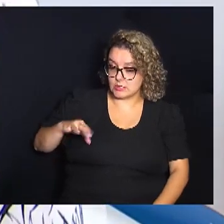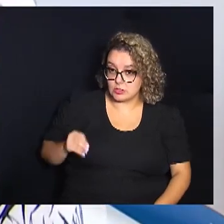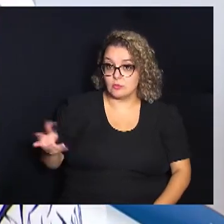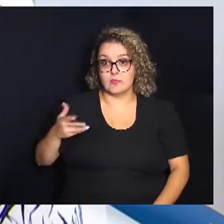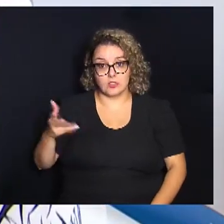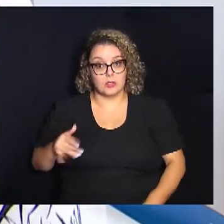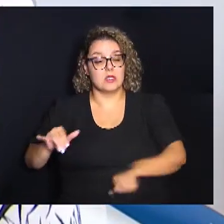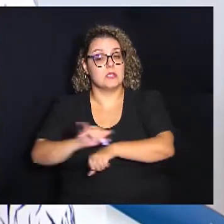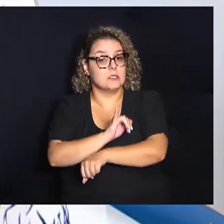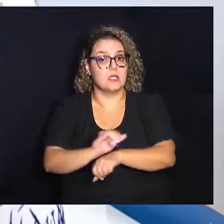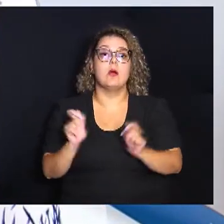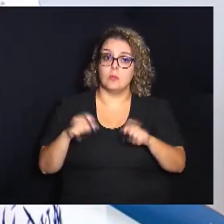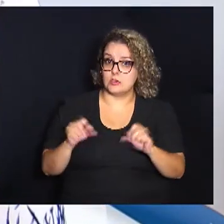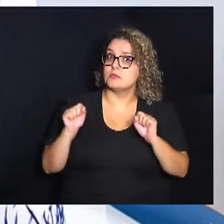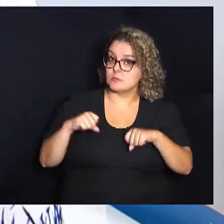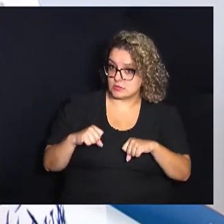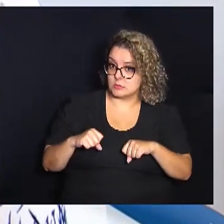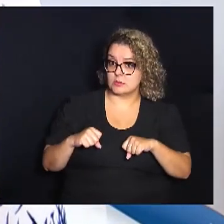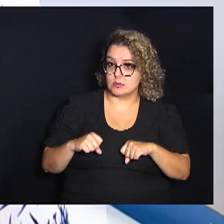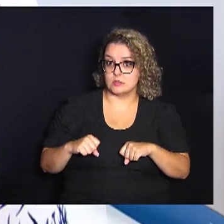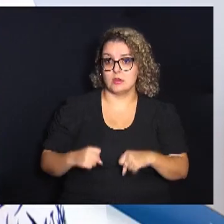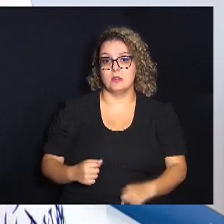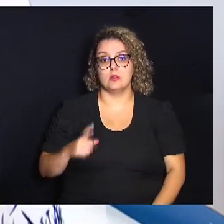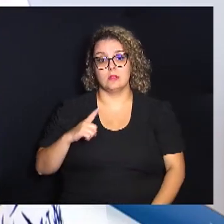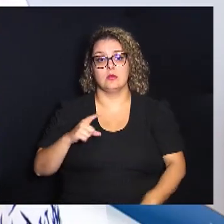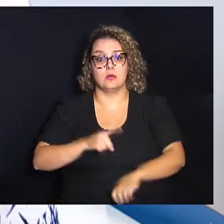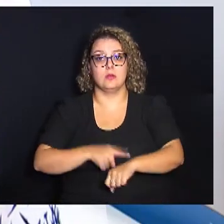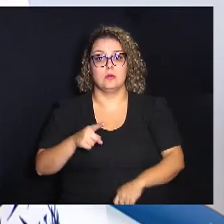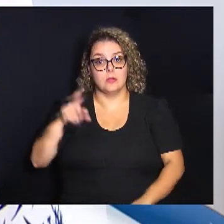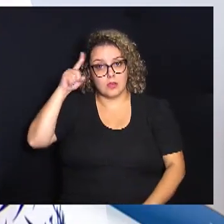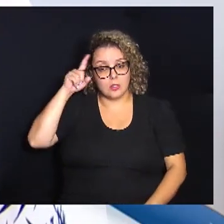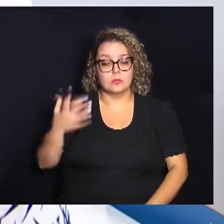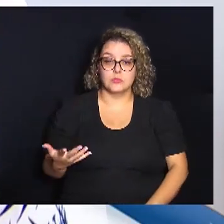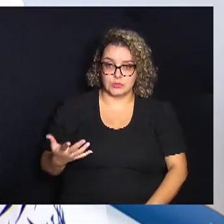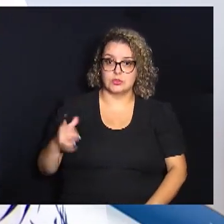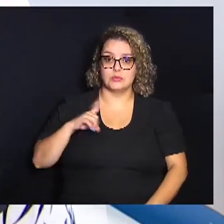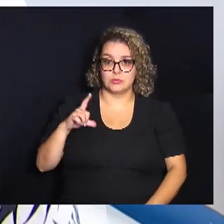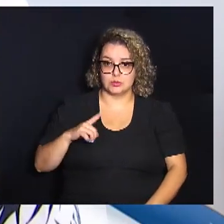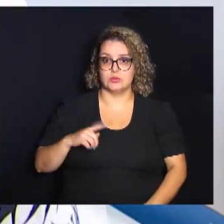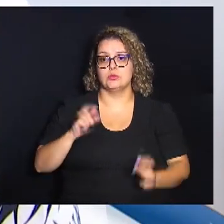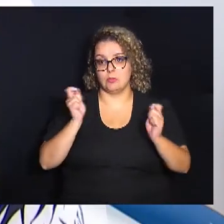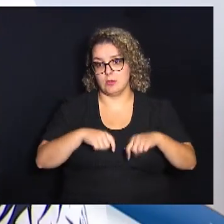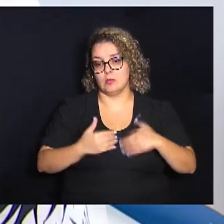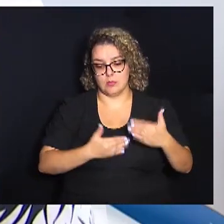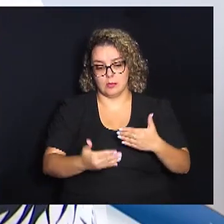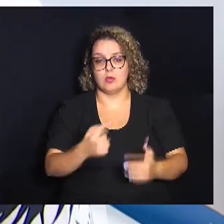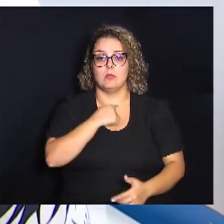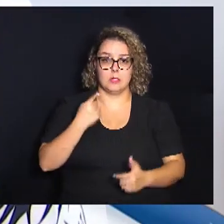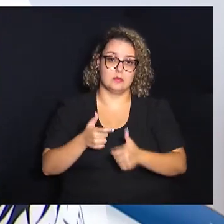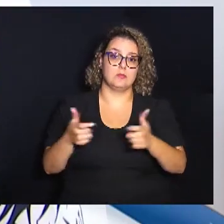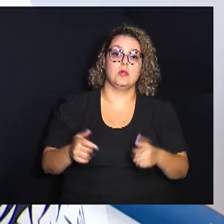E é possível sim a gente reservar um determinado tempo por dia e ter um efeito eficiente a longo prazo. E